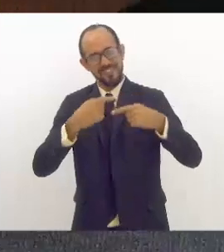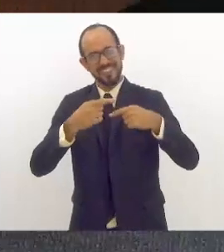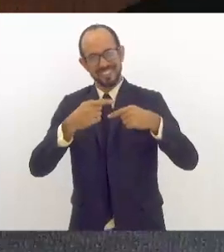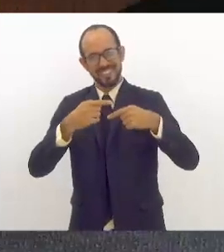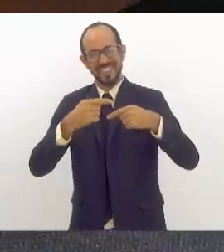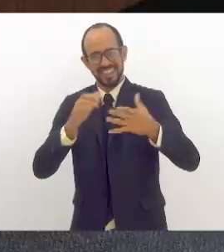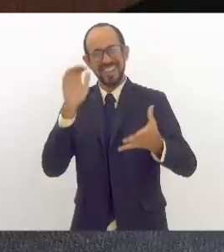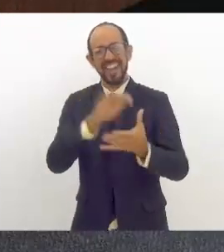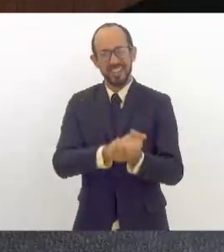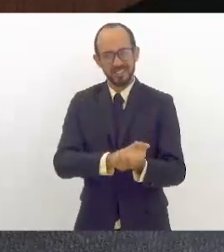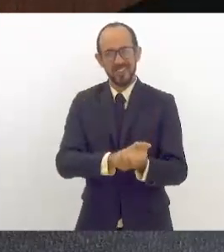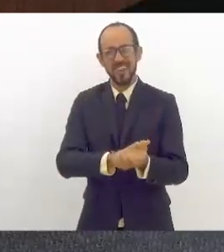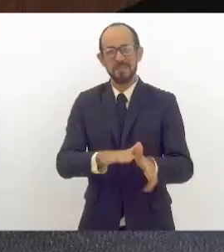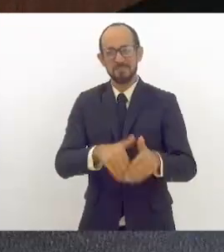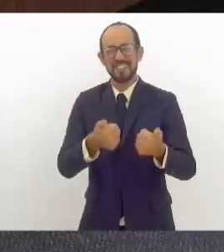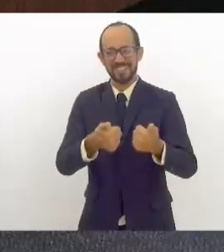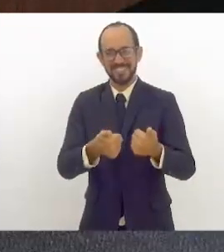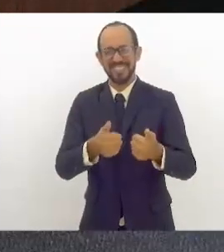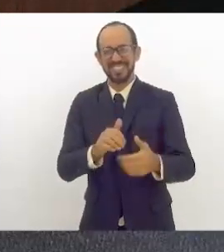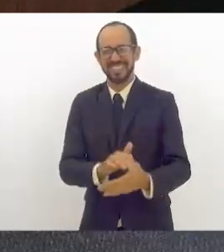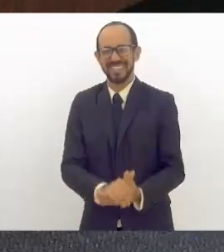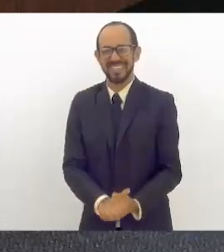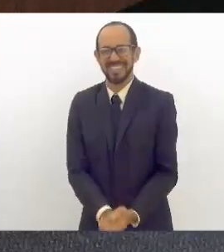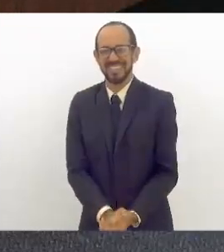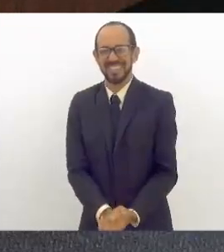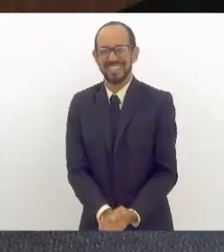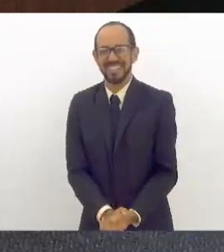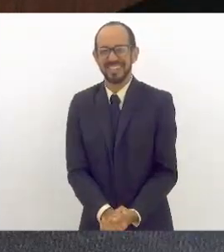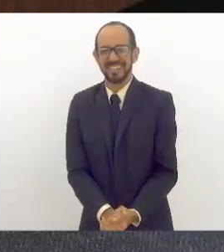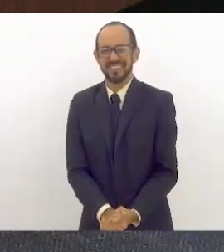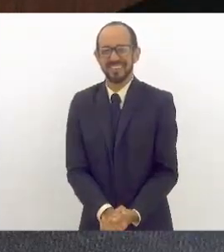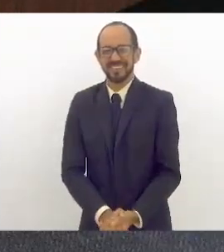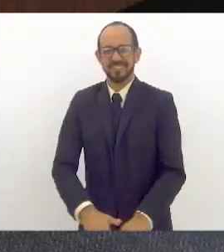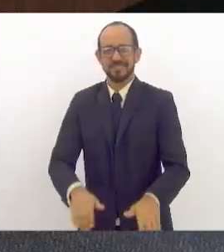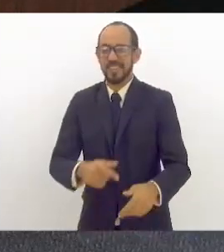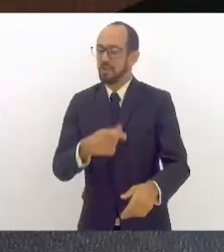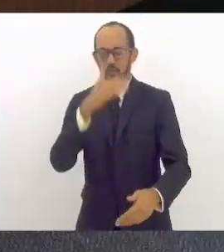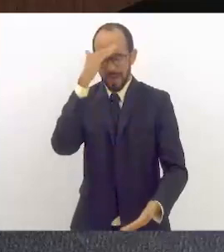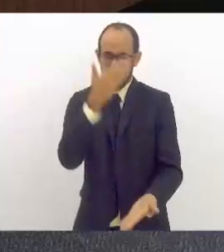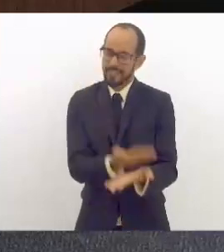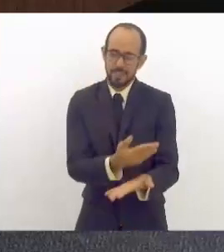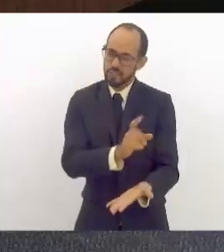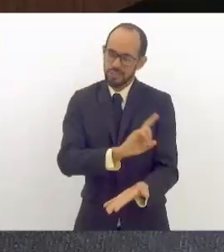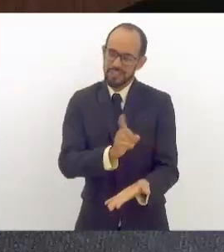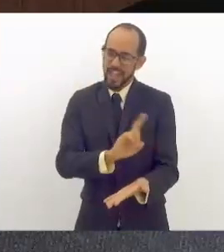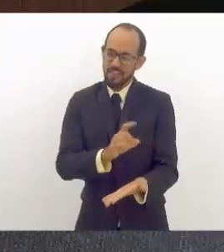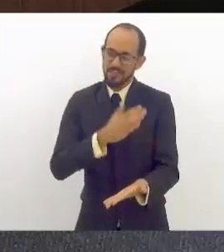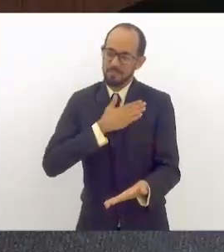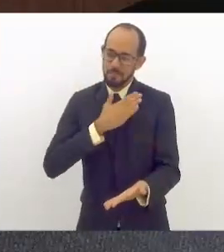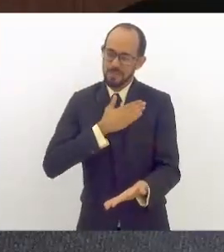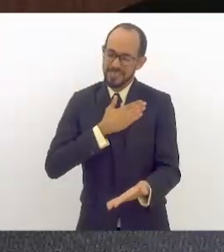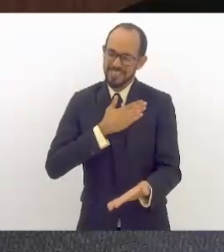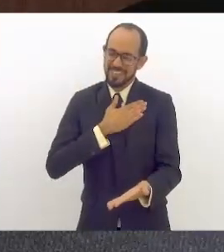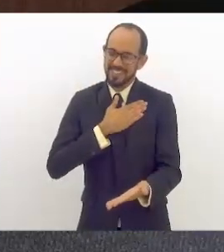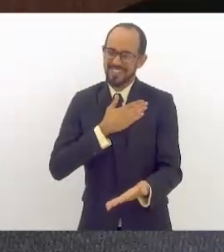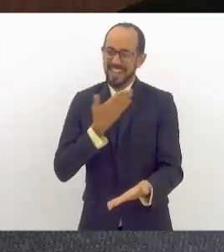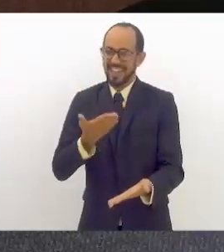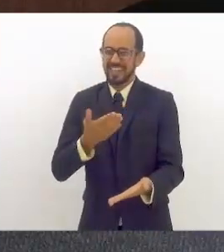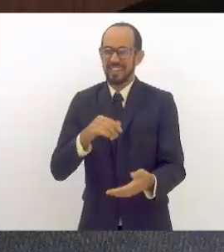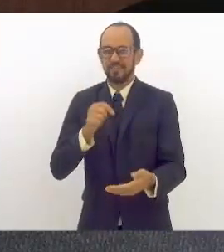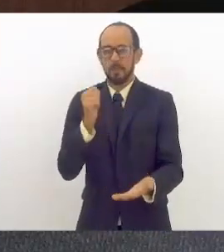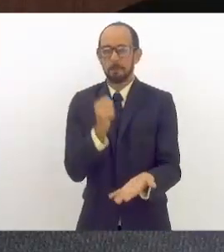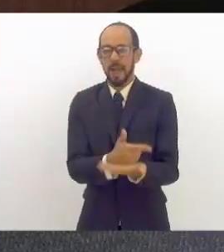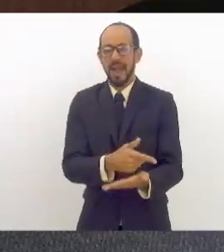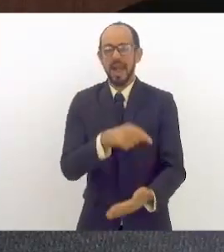também que casou e deu um né aí deu uma levantada que ele não acreditava no potencial ele olhava Coisa e Tal Falou vou dar